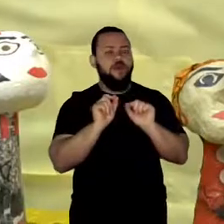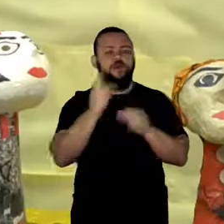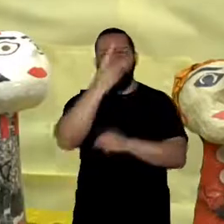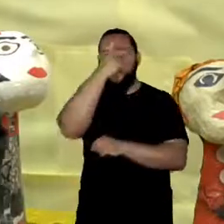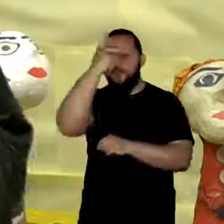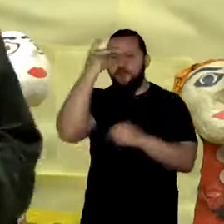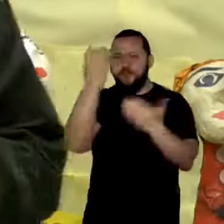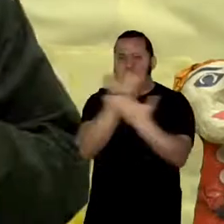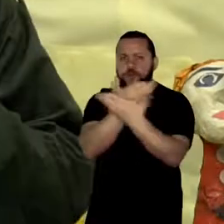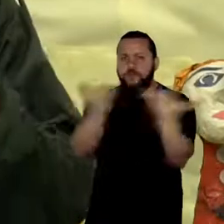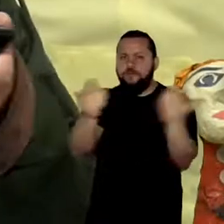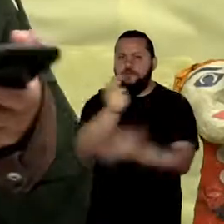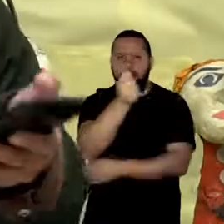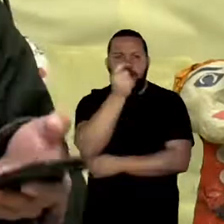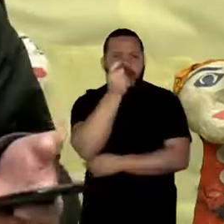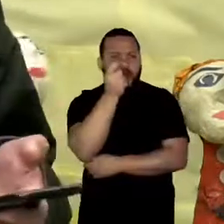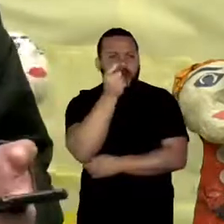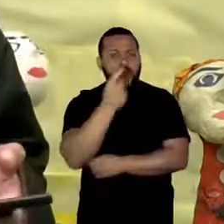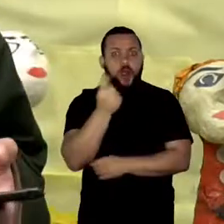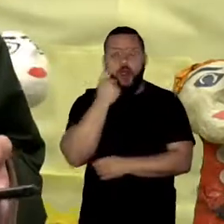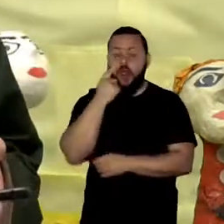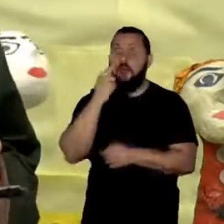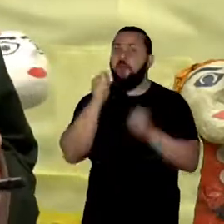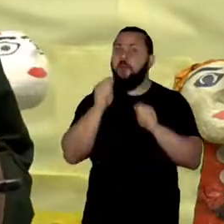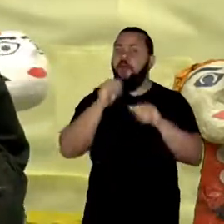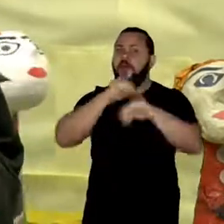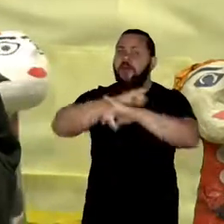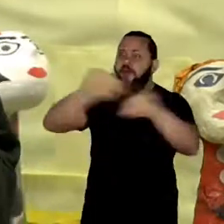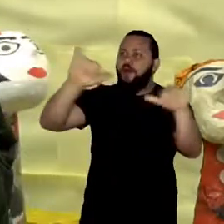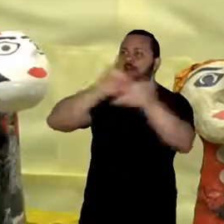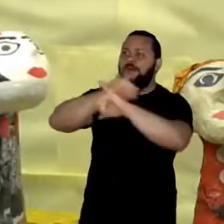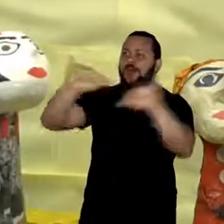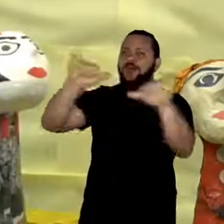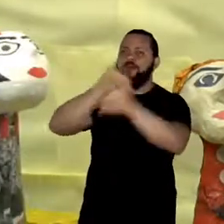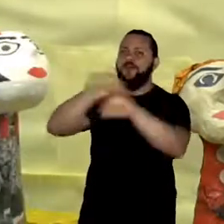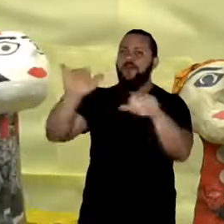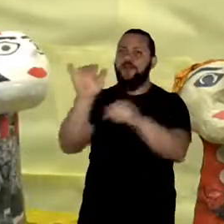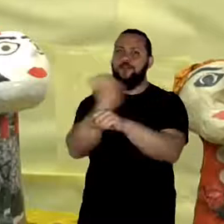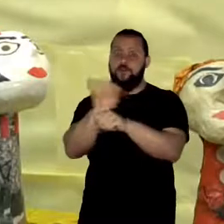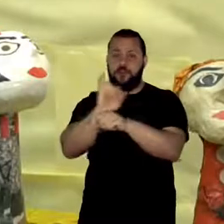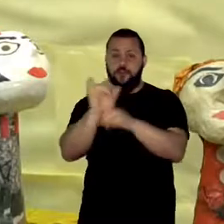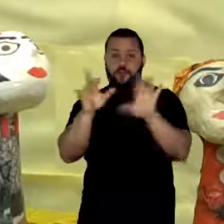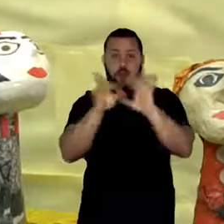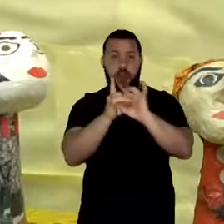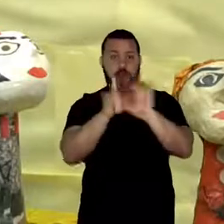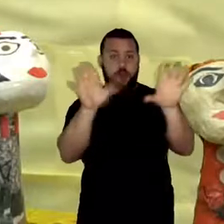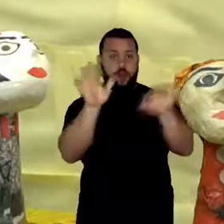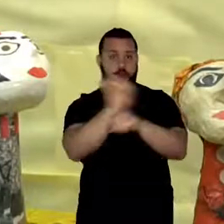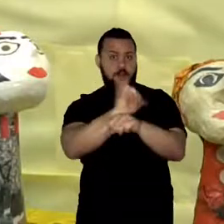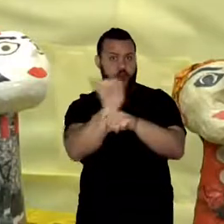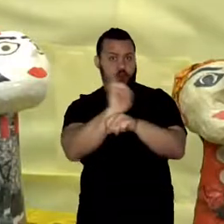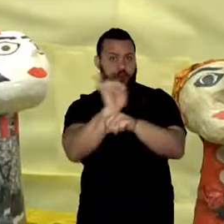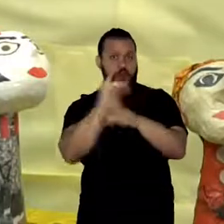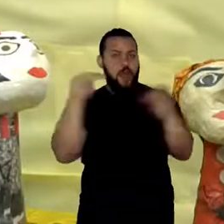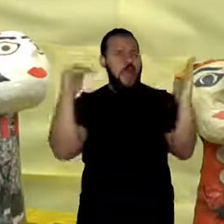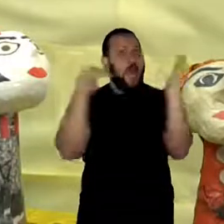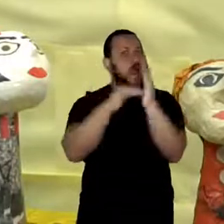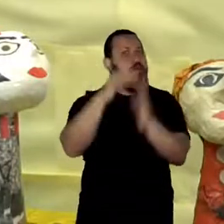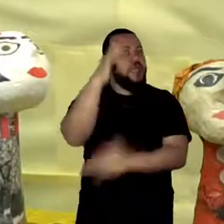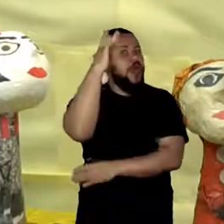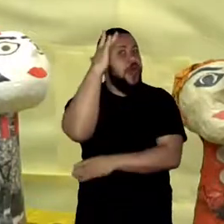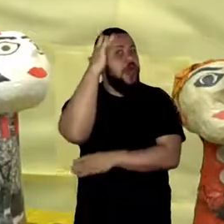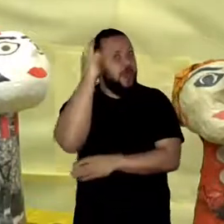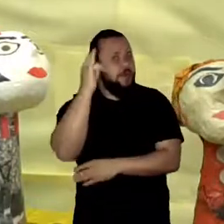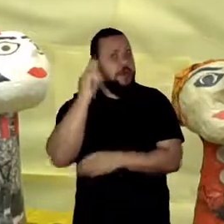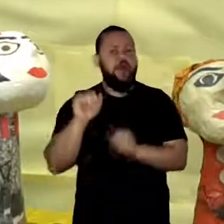acompanhando agora, que pode compartilhar aí com os amigos esse vídeo, que ele vai ficar disponível até amanhã, né? Então, quem